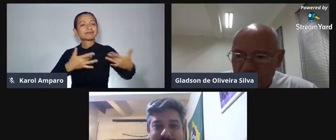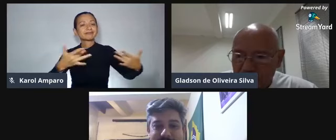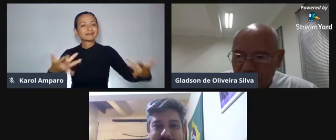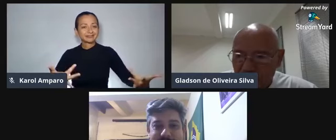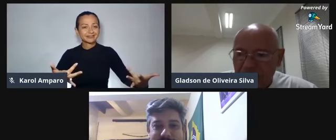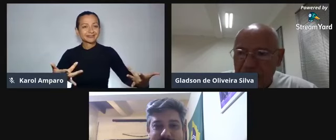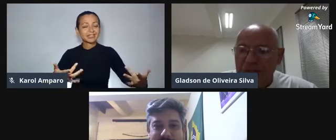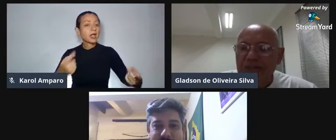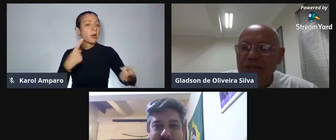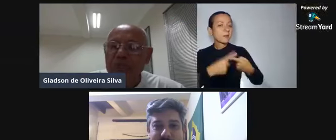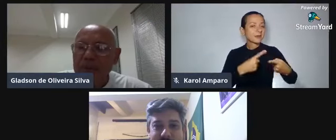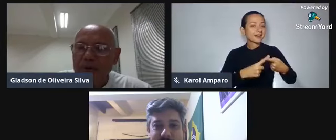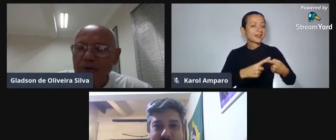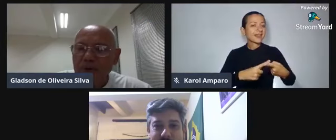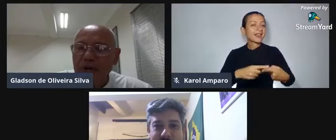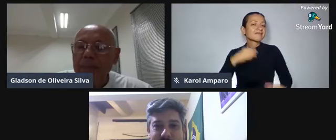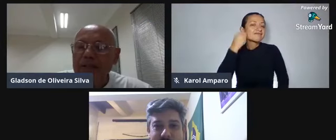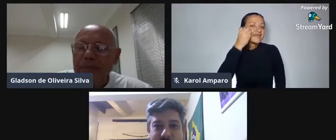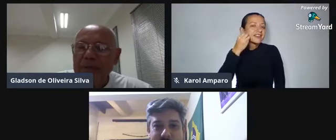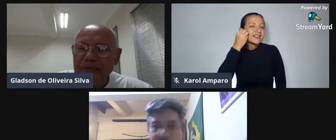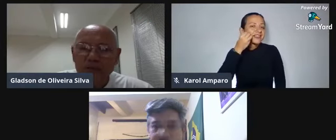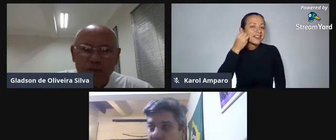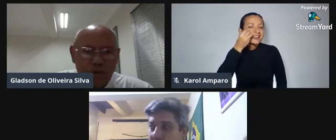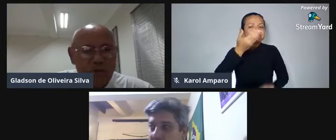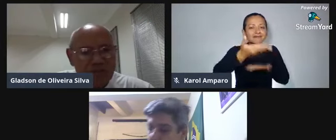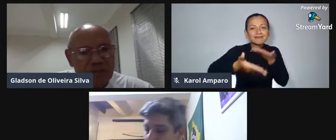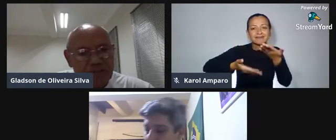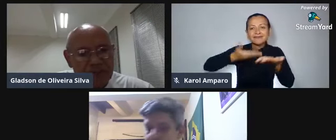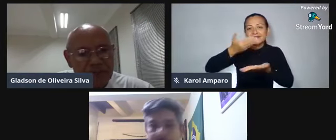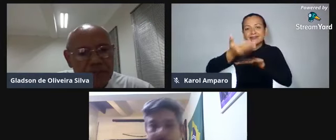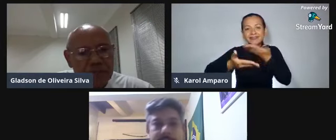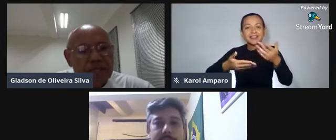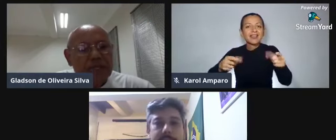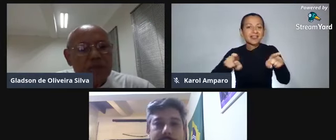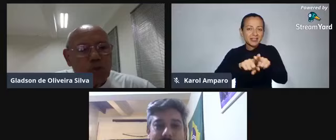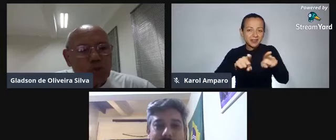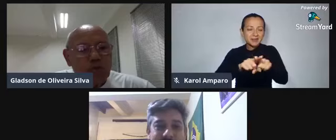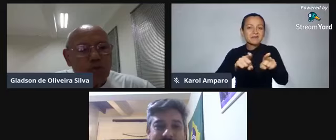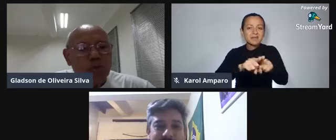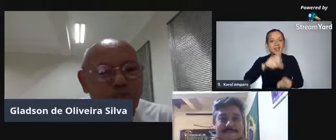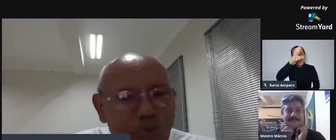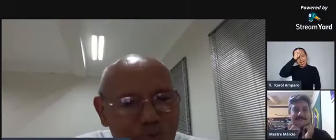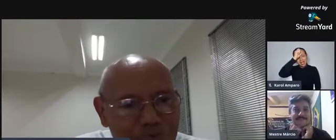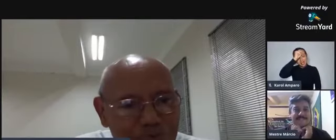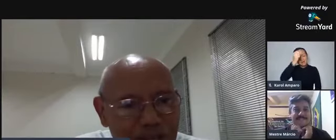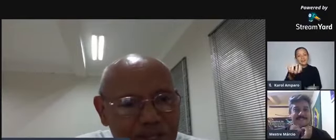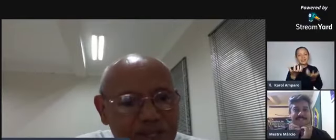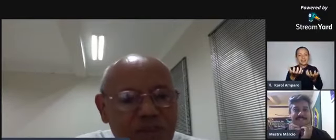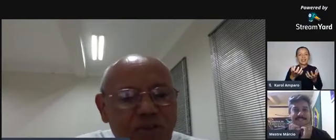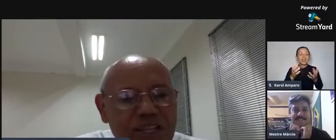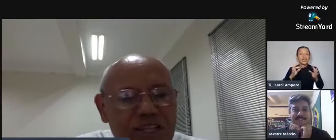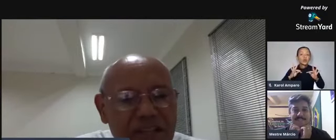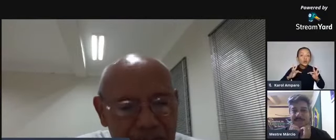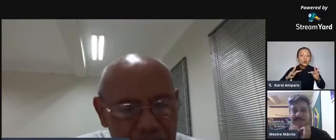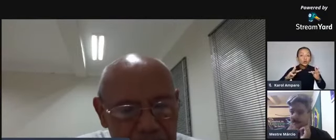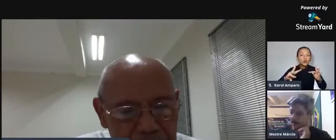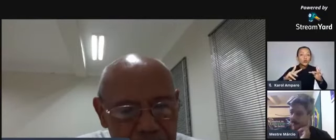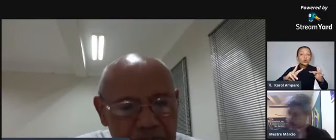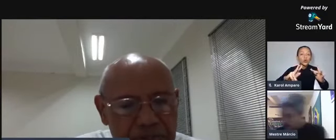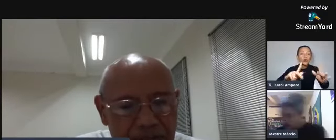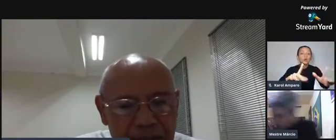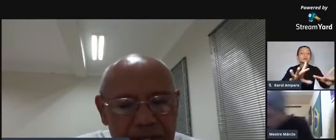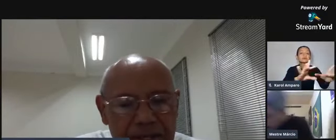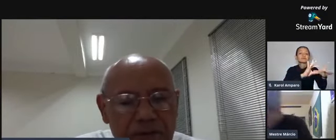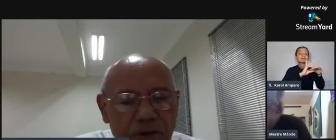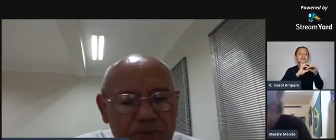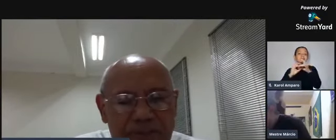sei, tá? E espero aprender bastante com todos vocês ainda. Todos somos um, tá? Nessa jornada terrena.